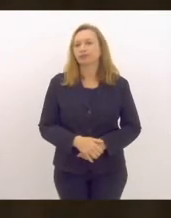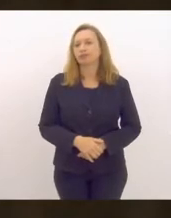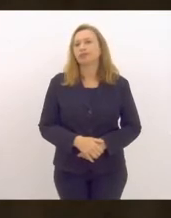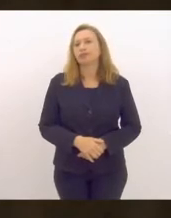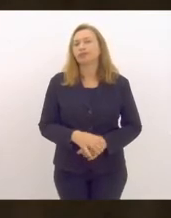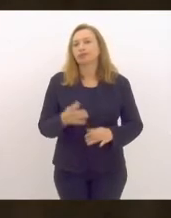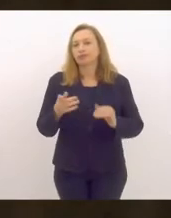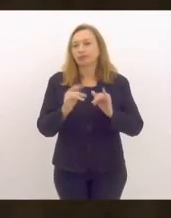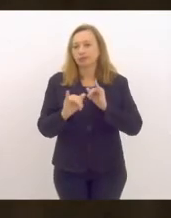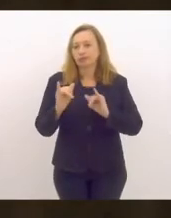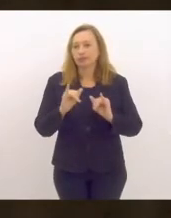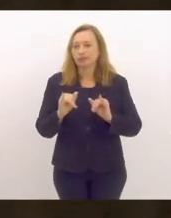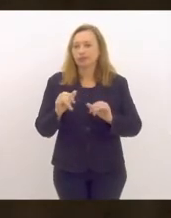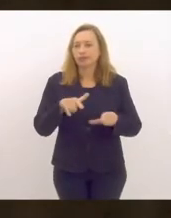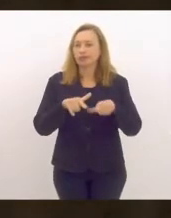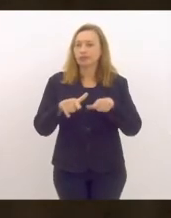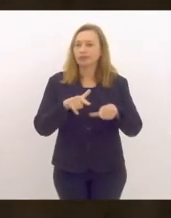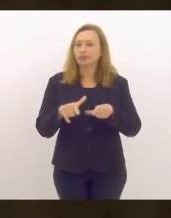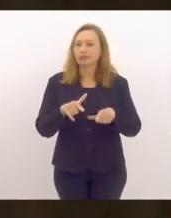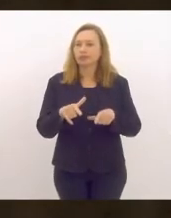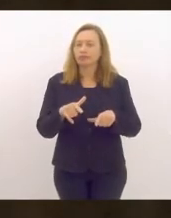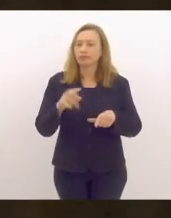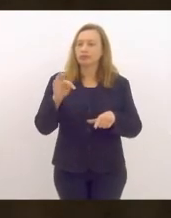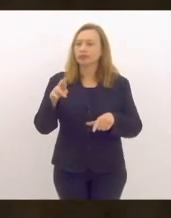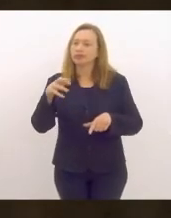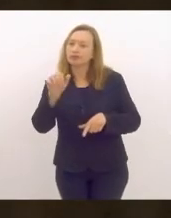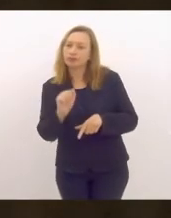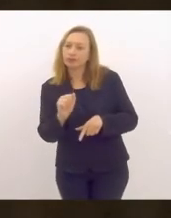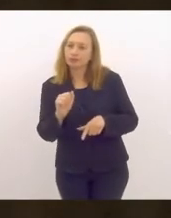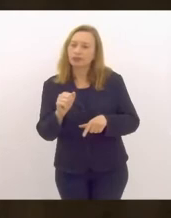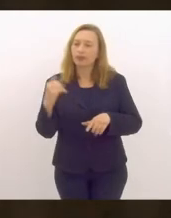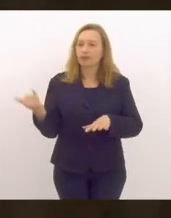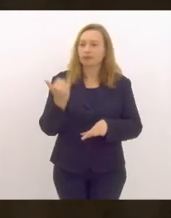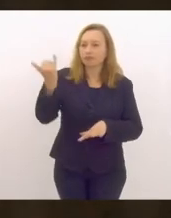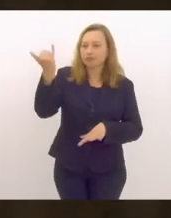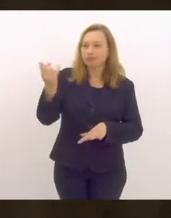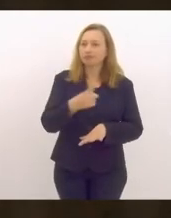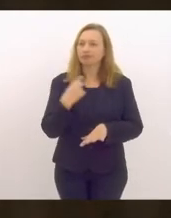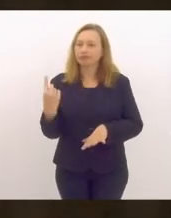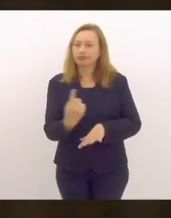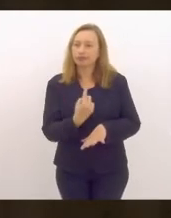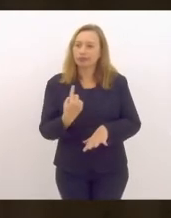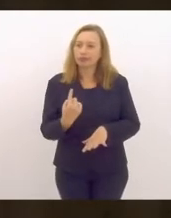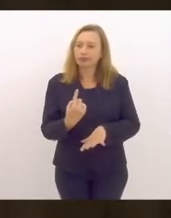Divulgar o trabalho realizado pelas quituteiras, destacando sua importância para a nossa